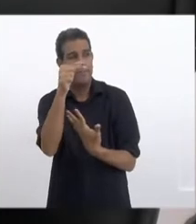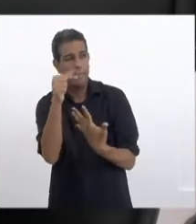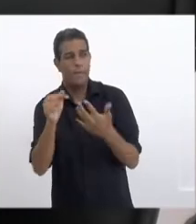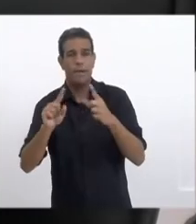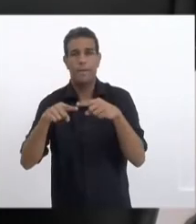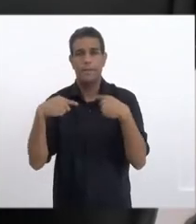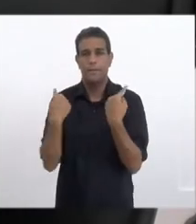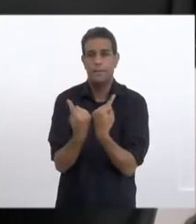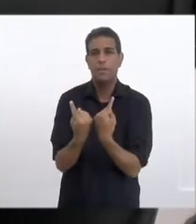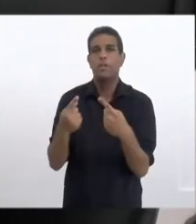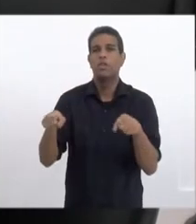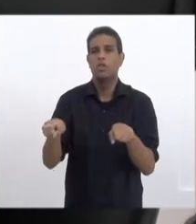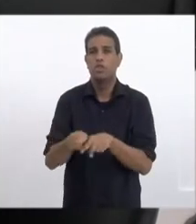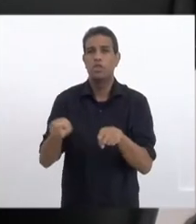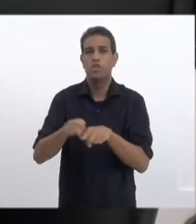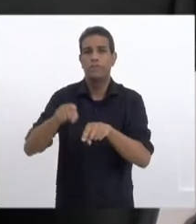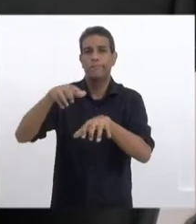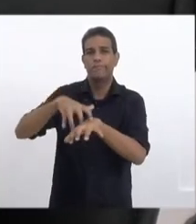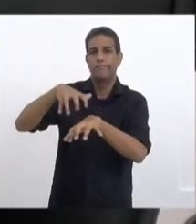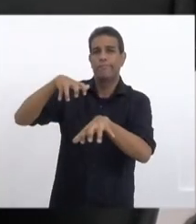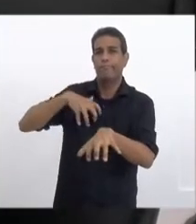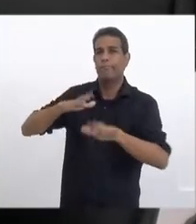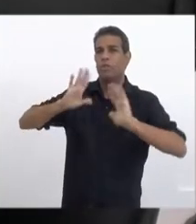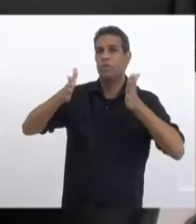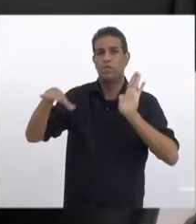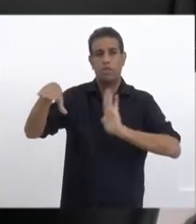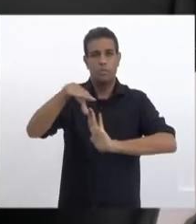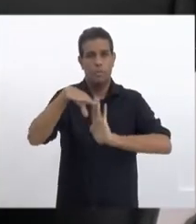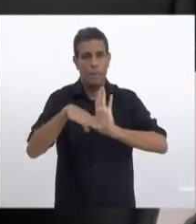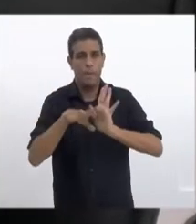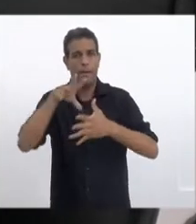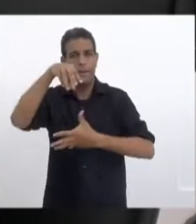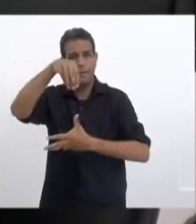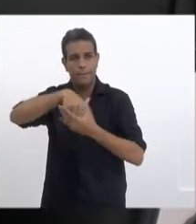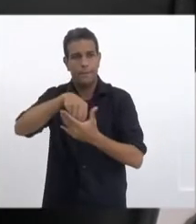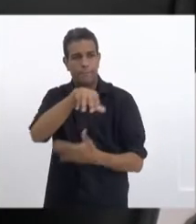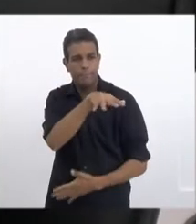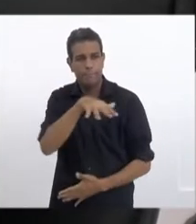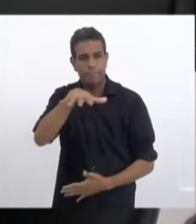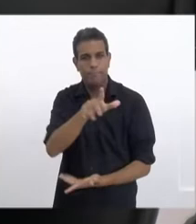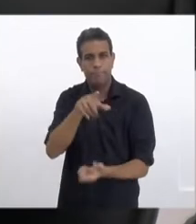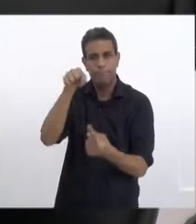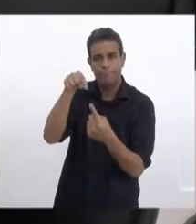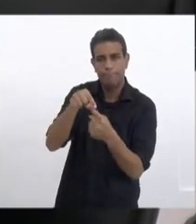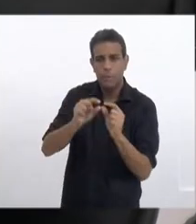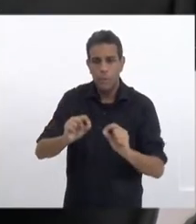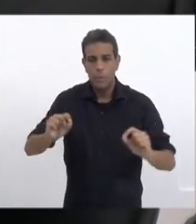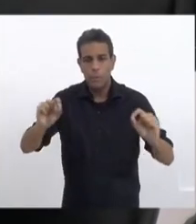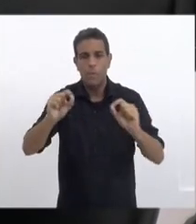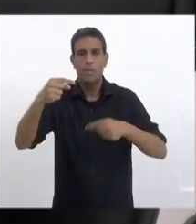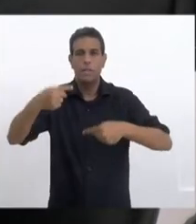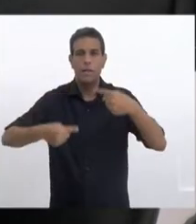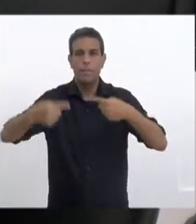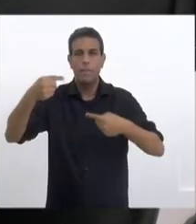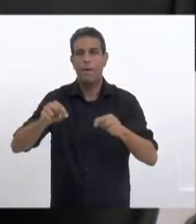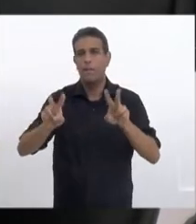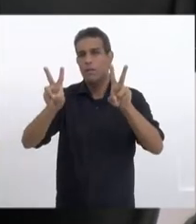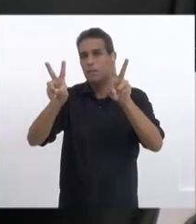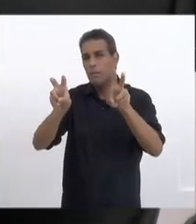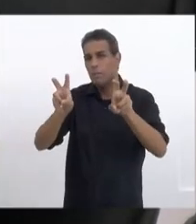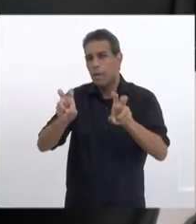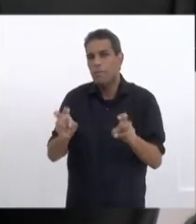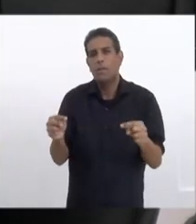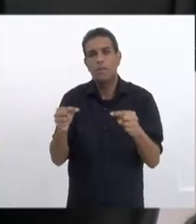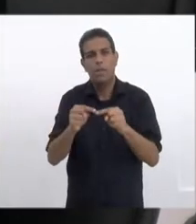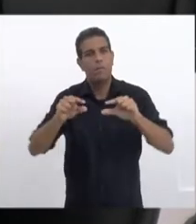ou várias audiências já pré-programadas em alguns municípios, justamente para que a gente viéssemos debater